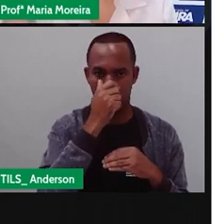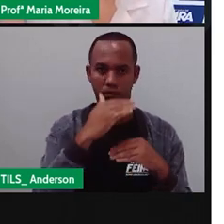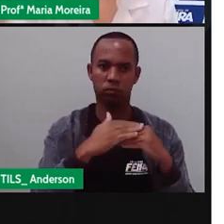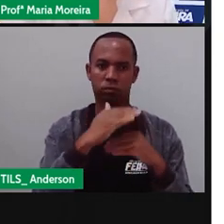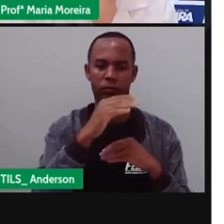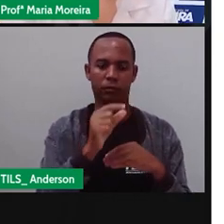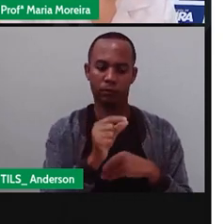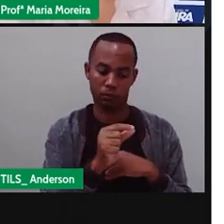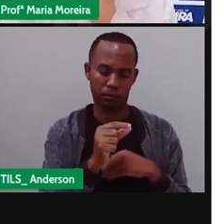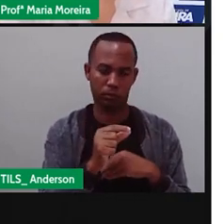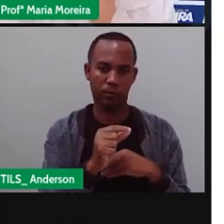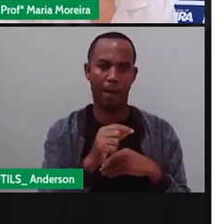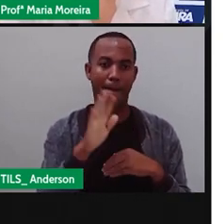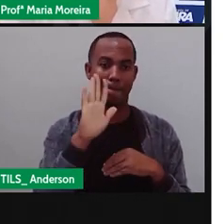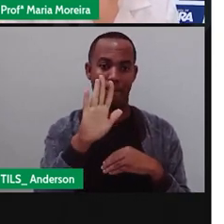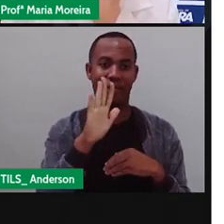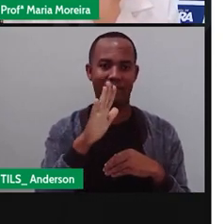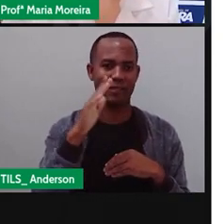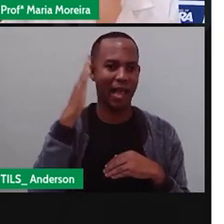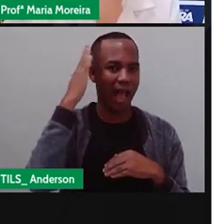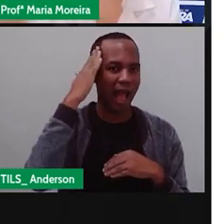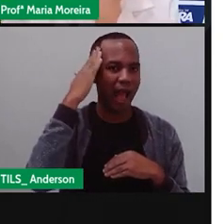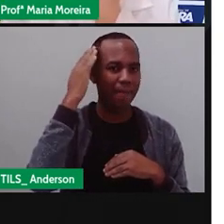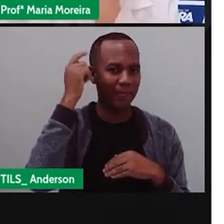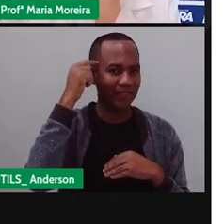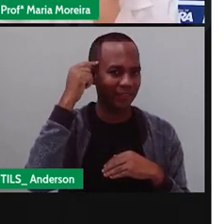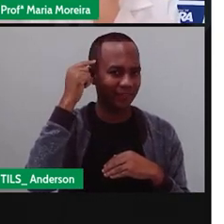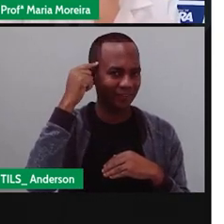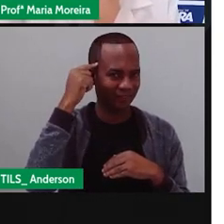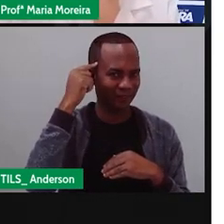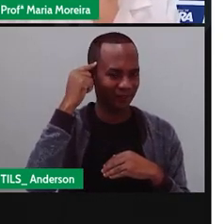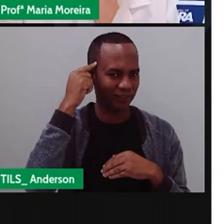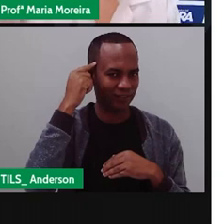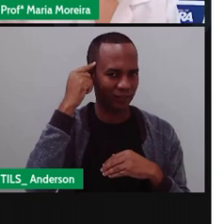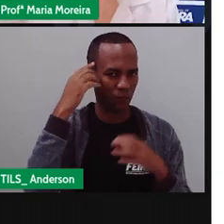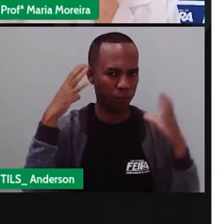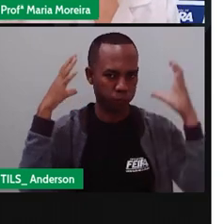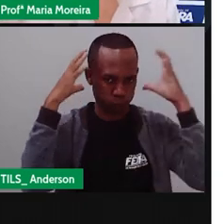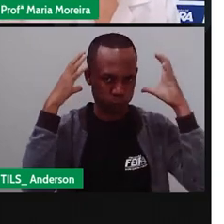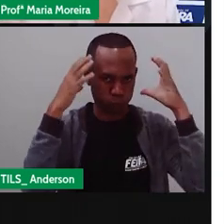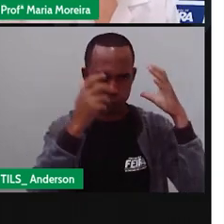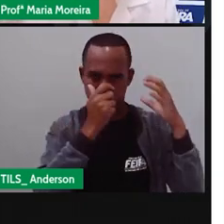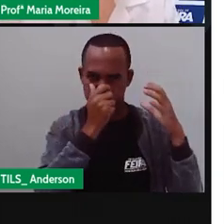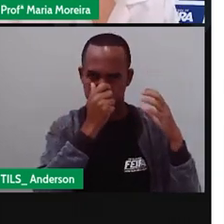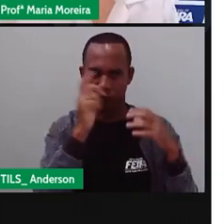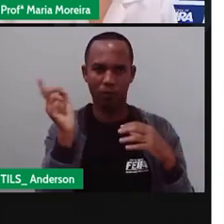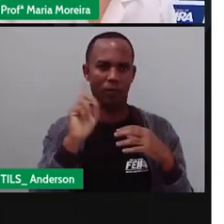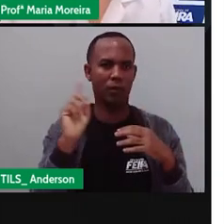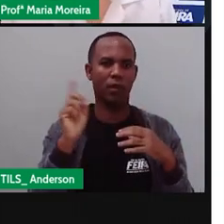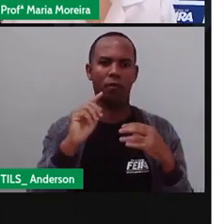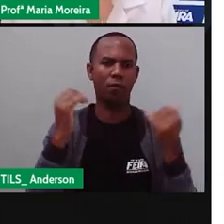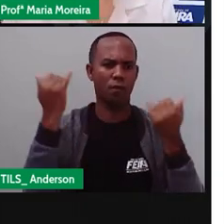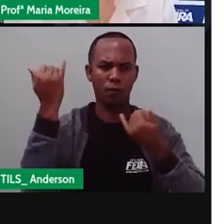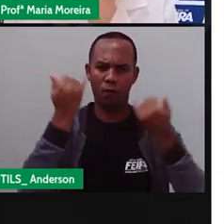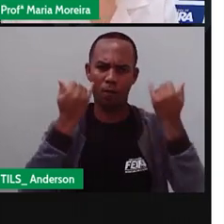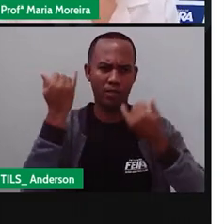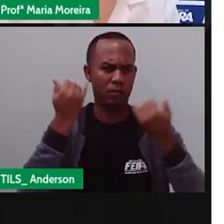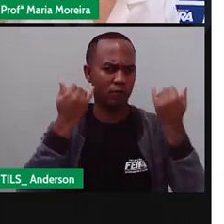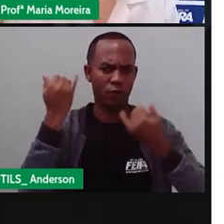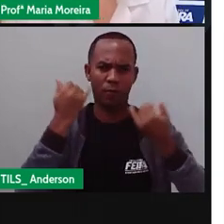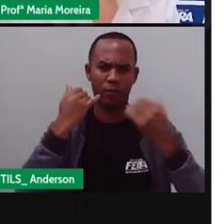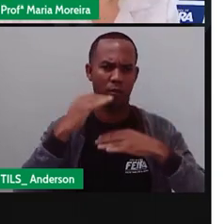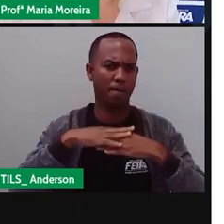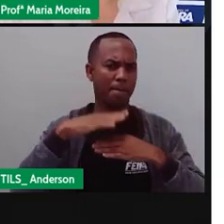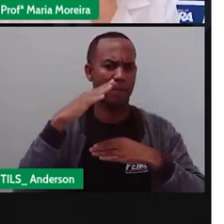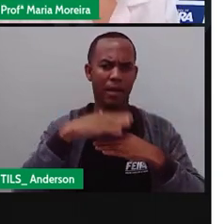Pois é, a nossa cabeça não. Então, à medida que você vai crescendo, você vai o quê? Obtendo mais e mais informações, não é isso?